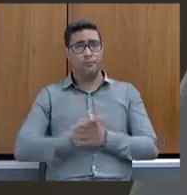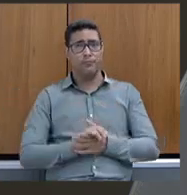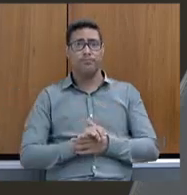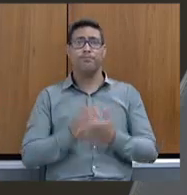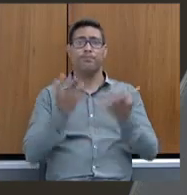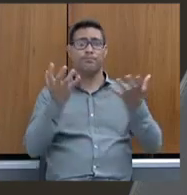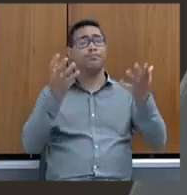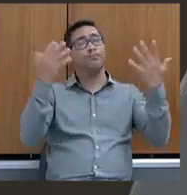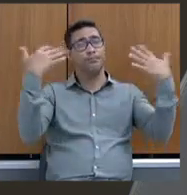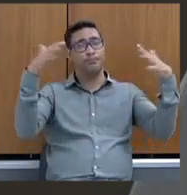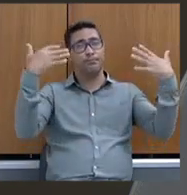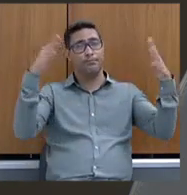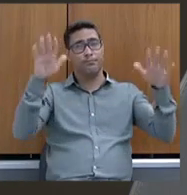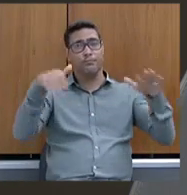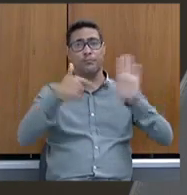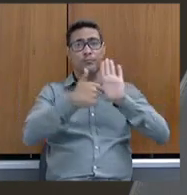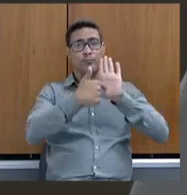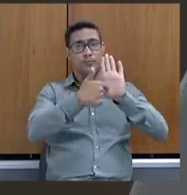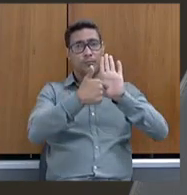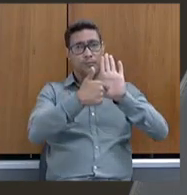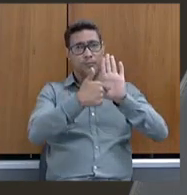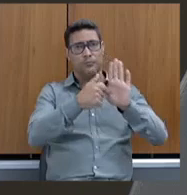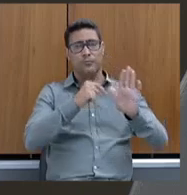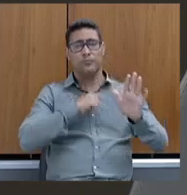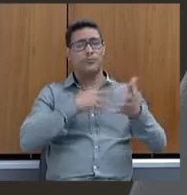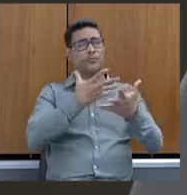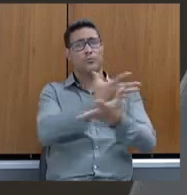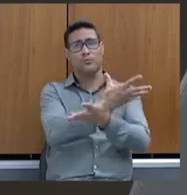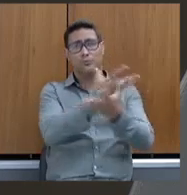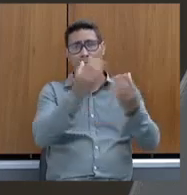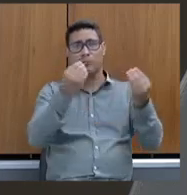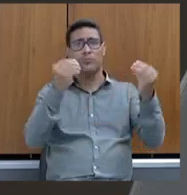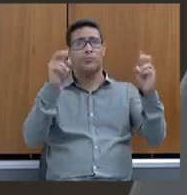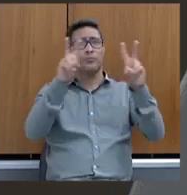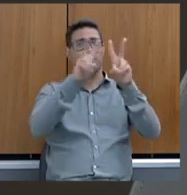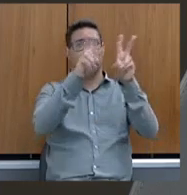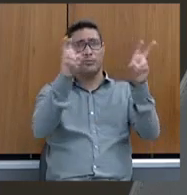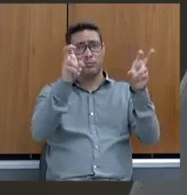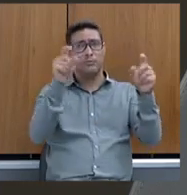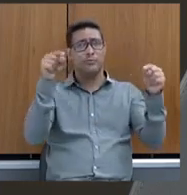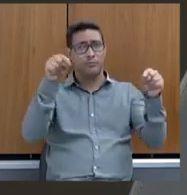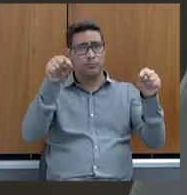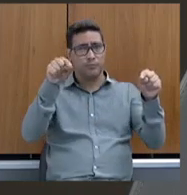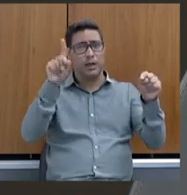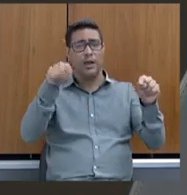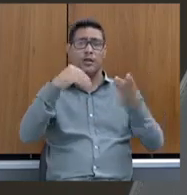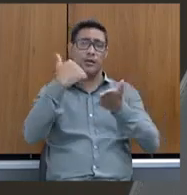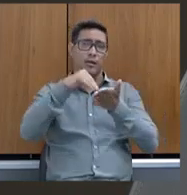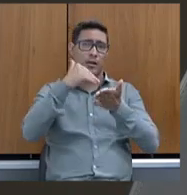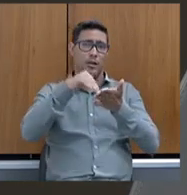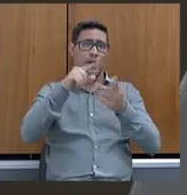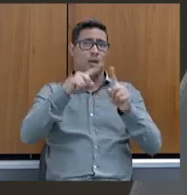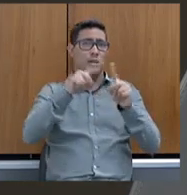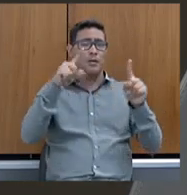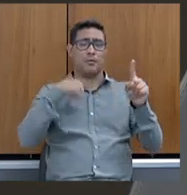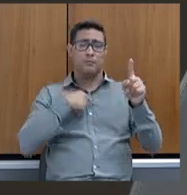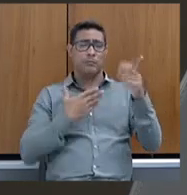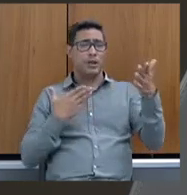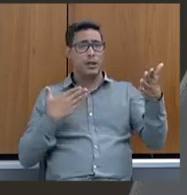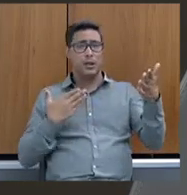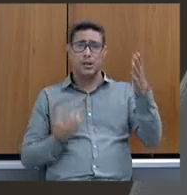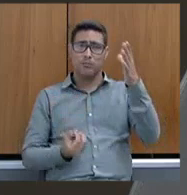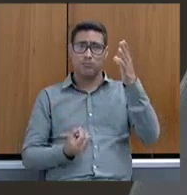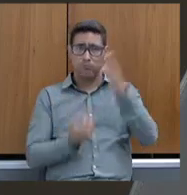parabenizar pela apresentação é tem muitos assuntos nessa secretaria Mas eu creio que uma questão que limita inclusive ganhar